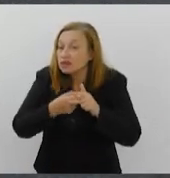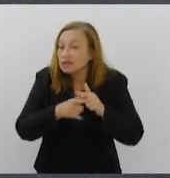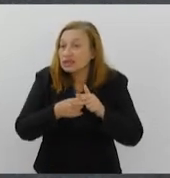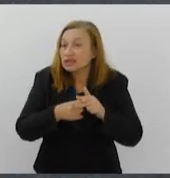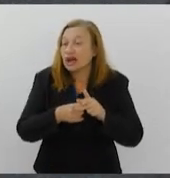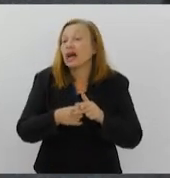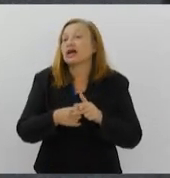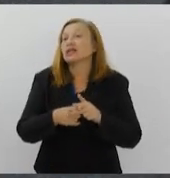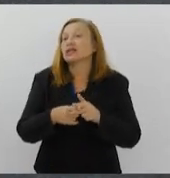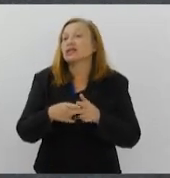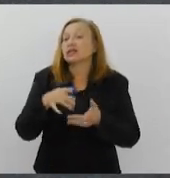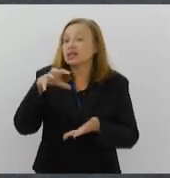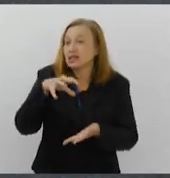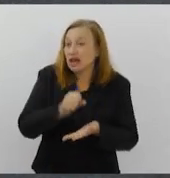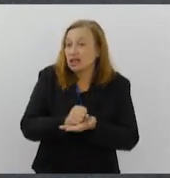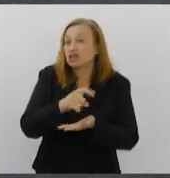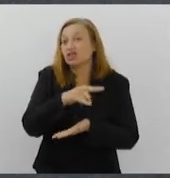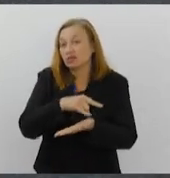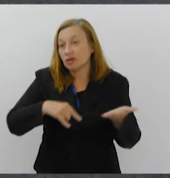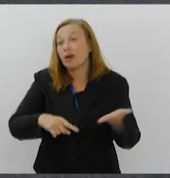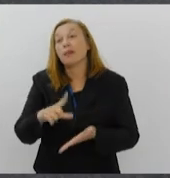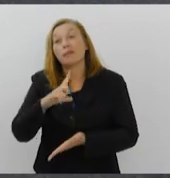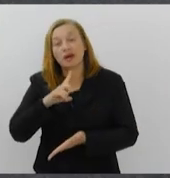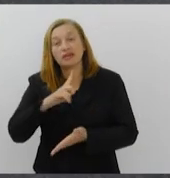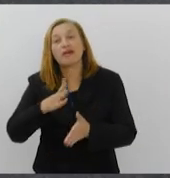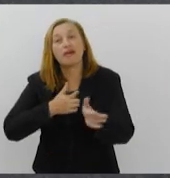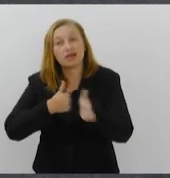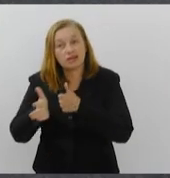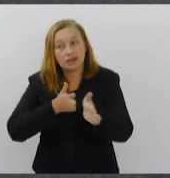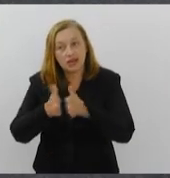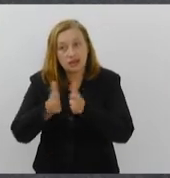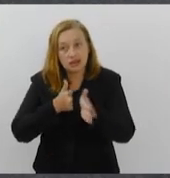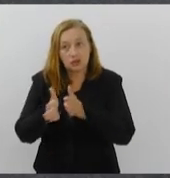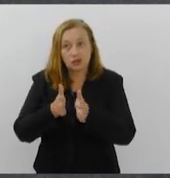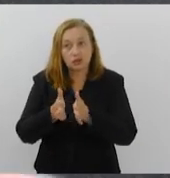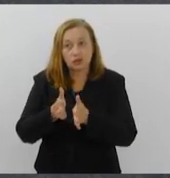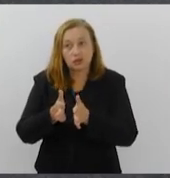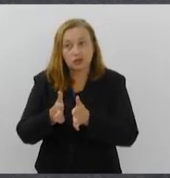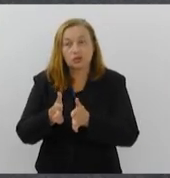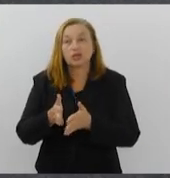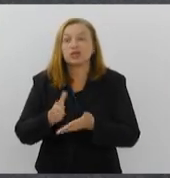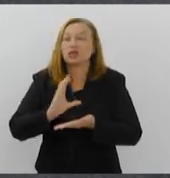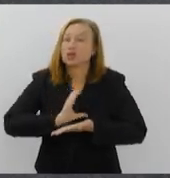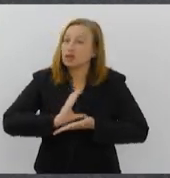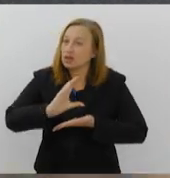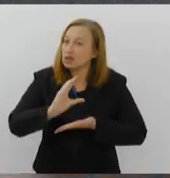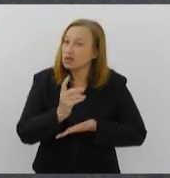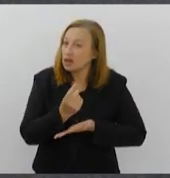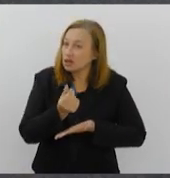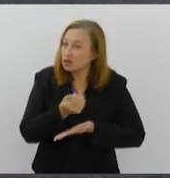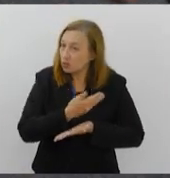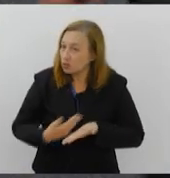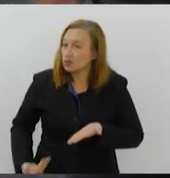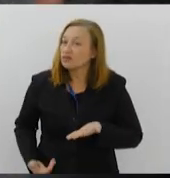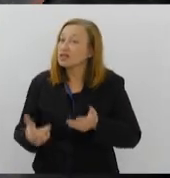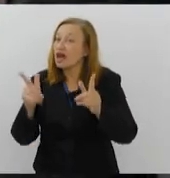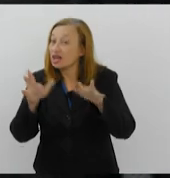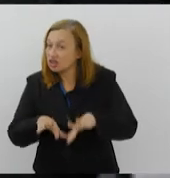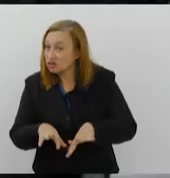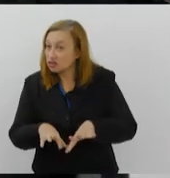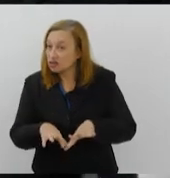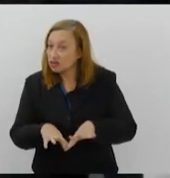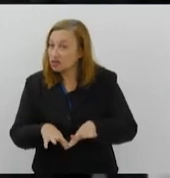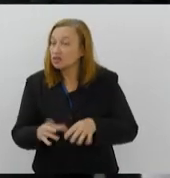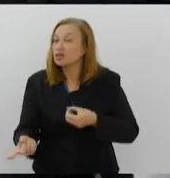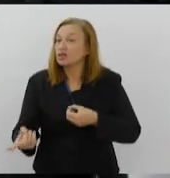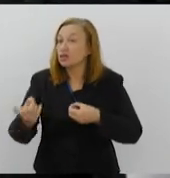serem formalizadas para ter acesso a esses recursos que podem fazer a diferença e dar